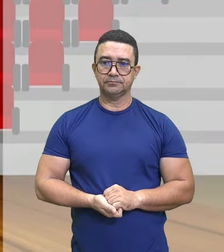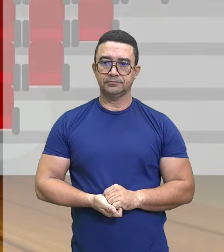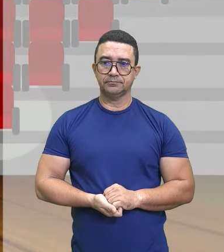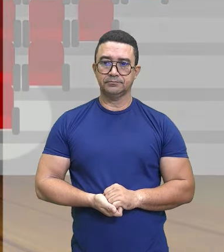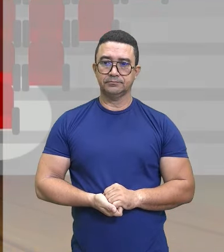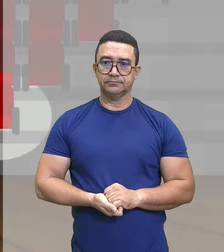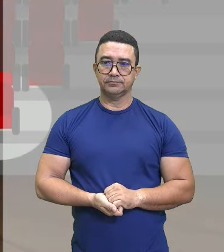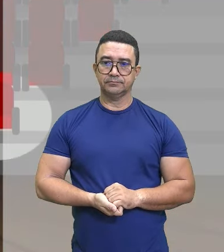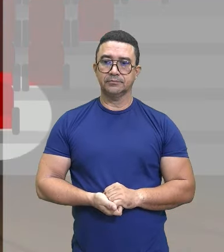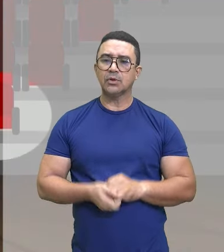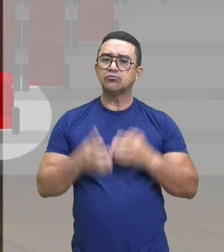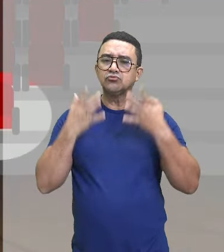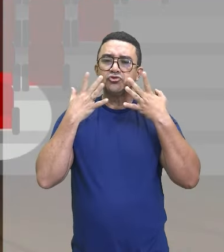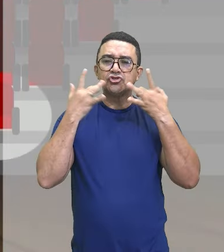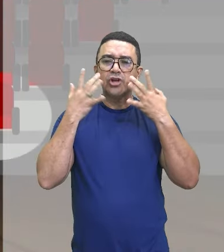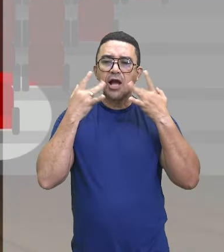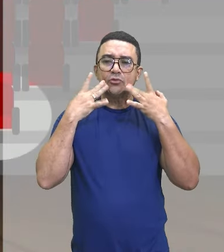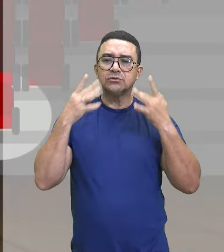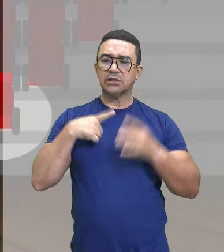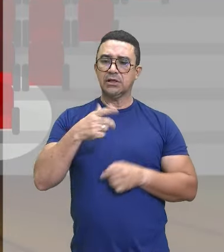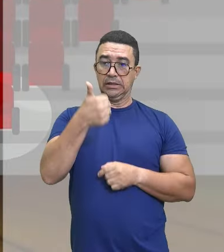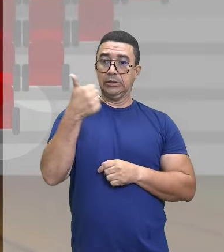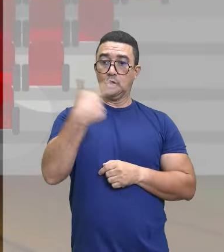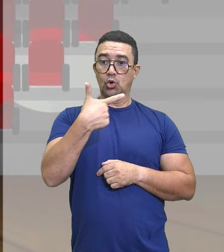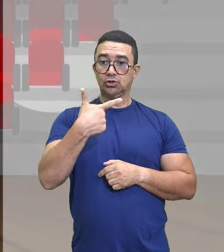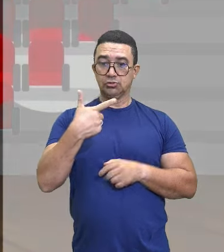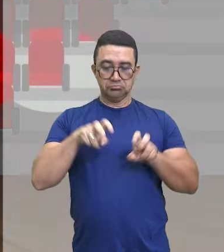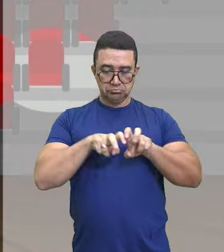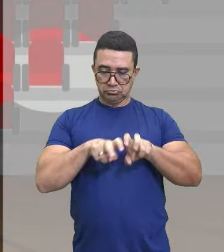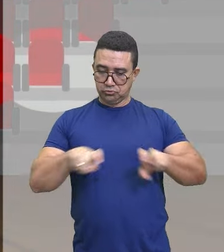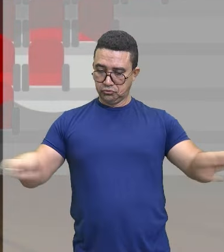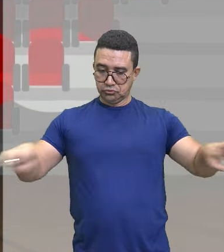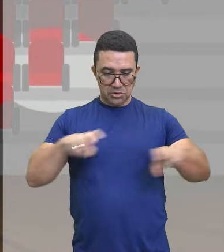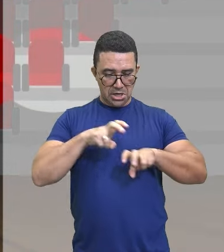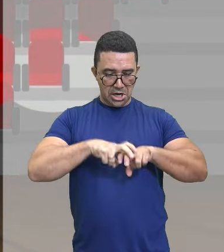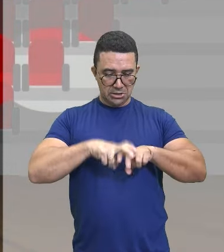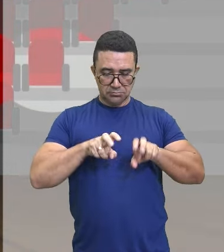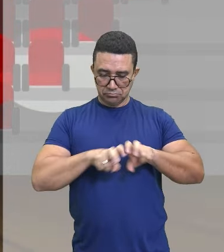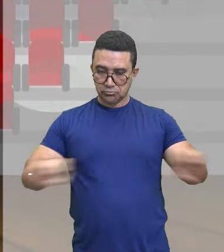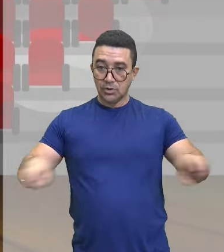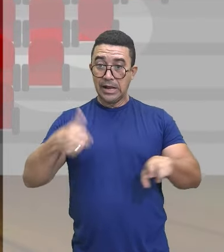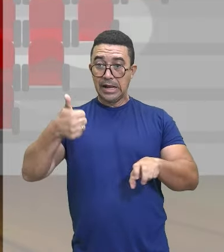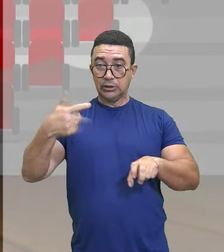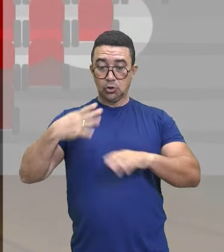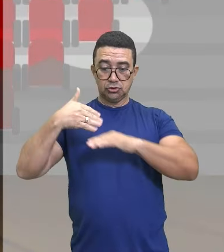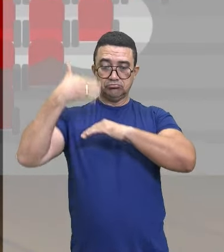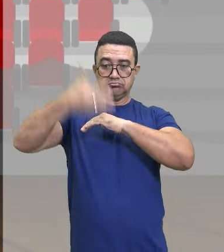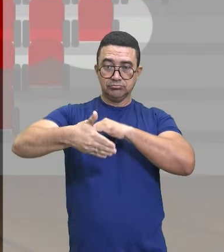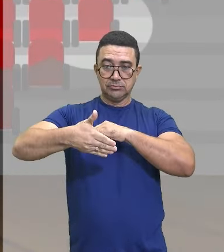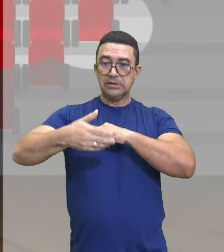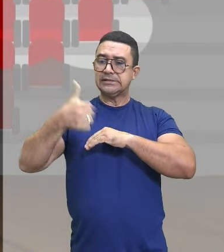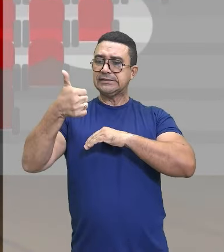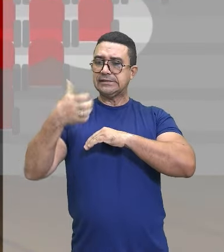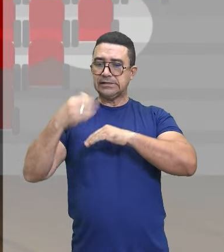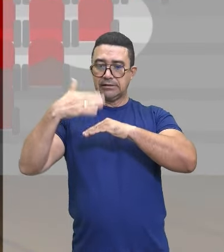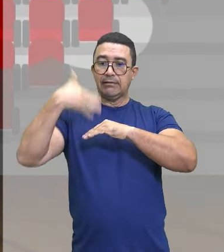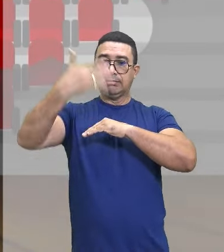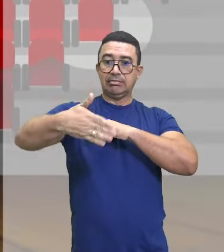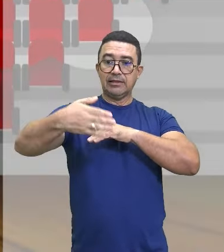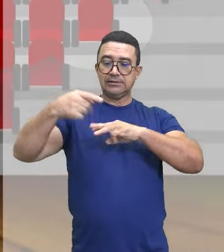Um teatro possui 12 poltronas na primeira fileira, 14 na segunda e 16 na